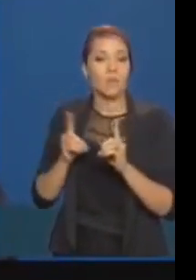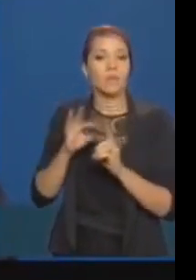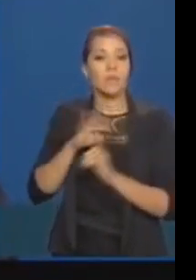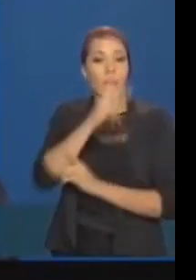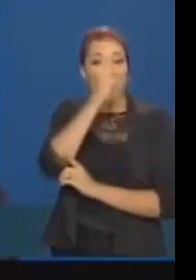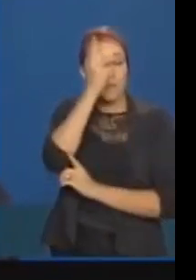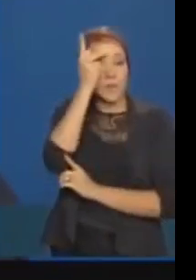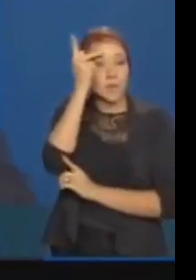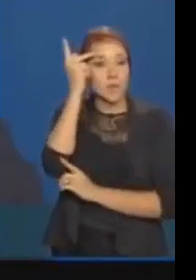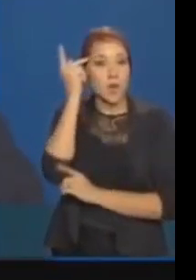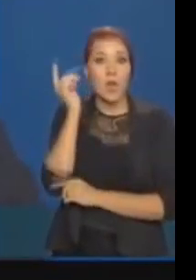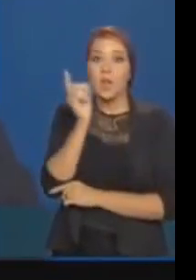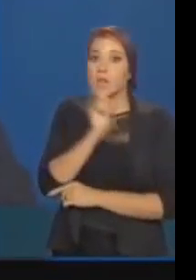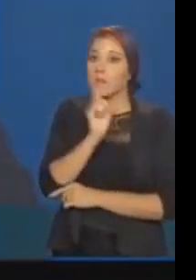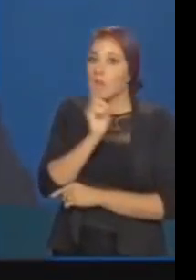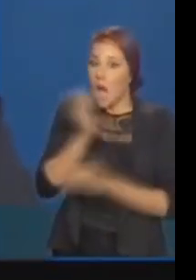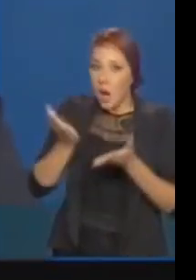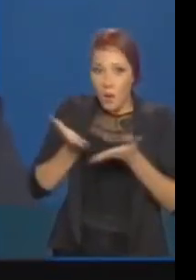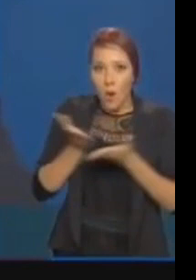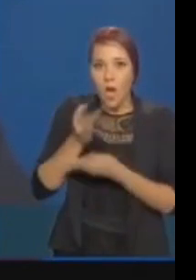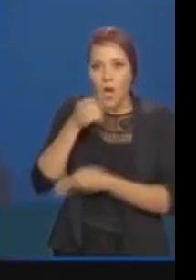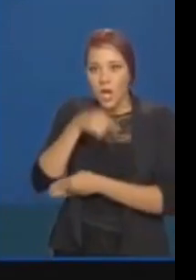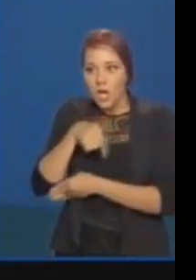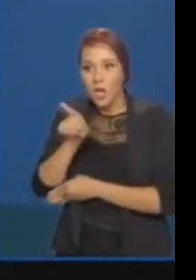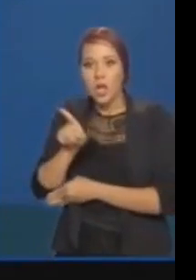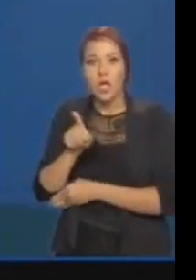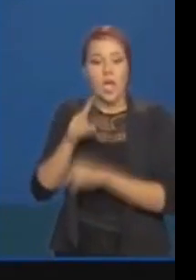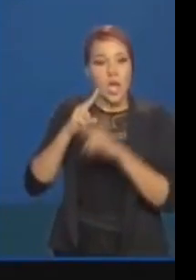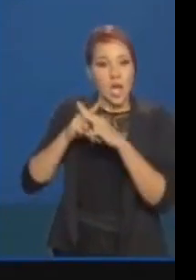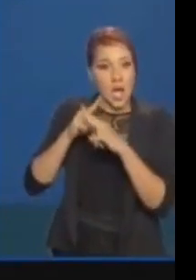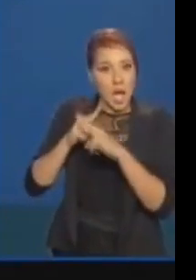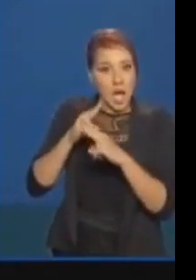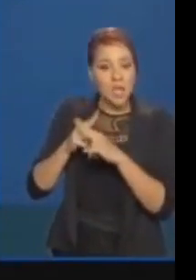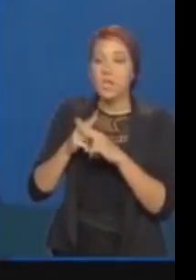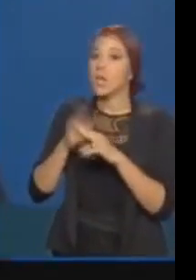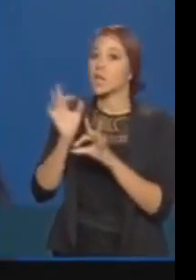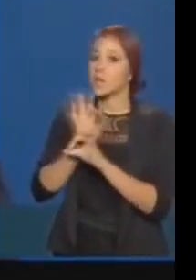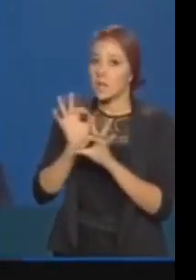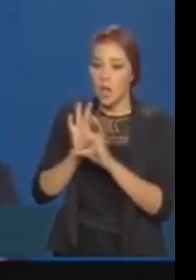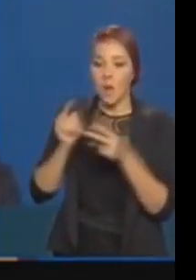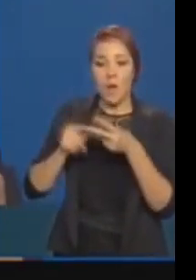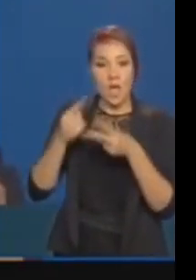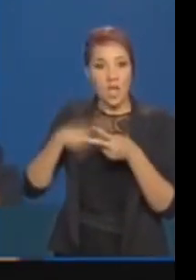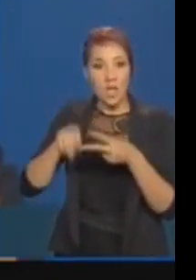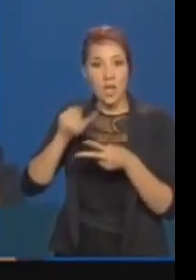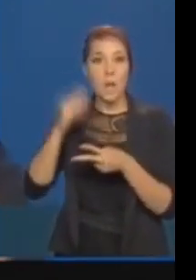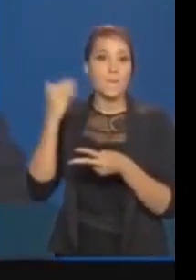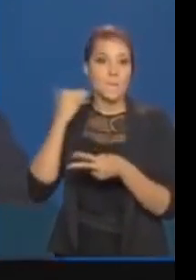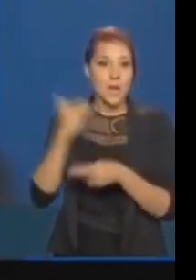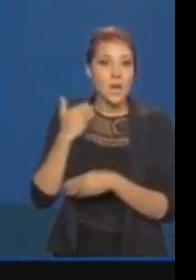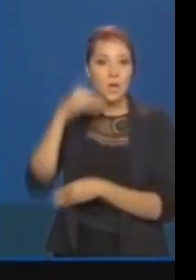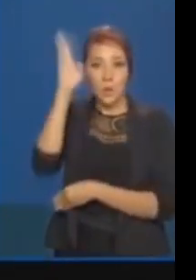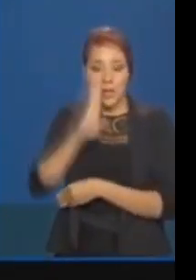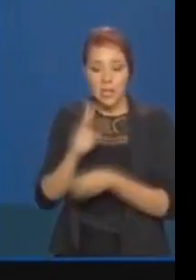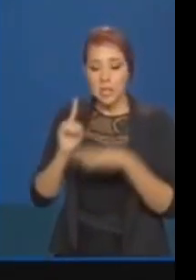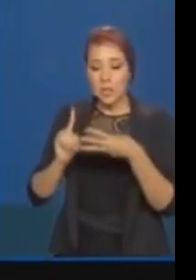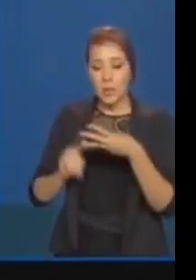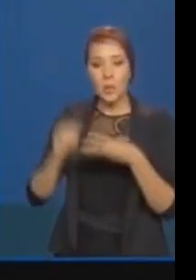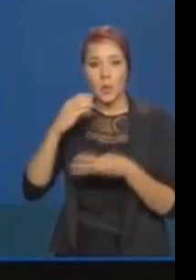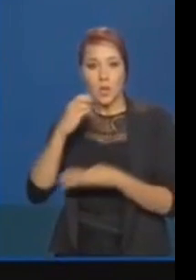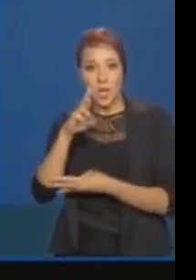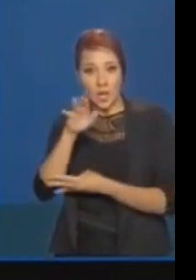que as pessoas não se dirijam nesse momento nem às agências da Caixa Federal, nem às agências do Banco do Brasil e nem aos